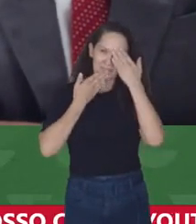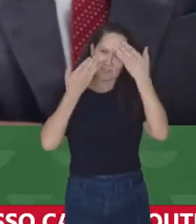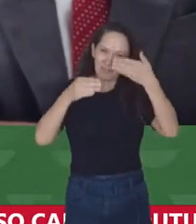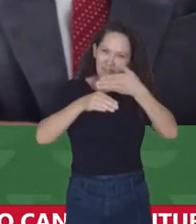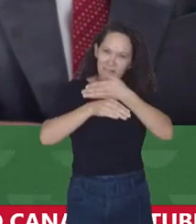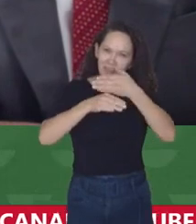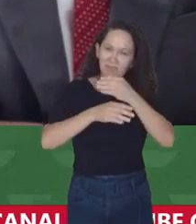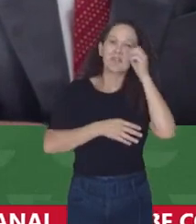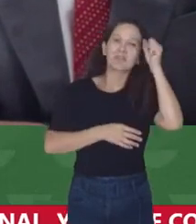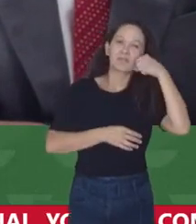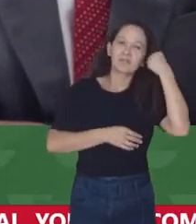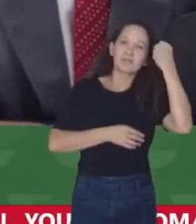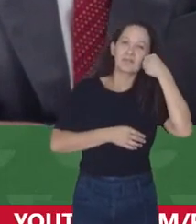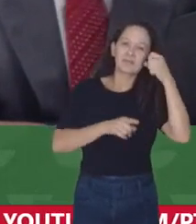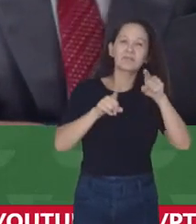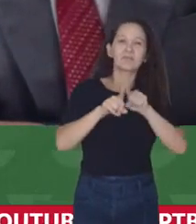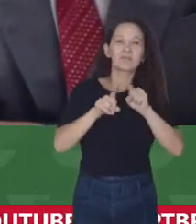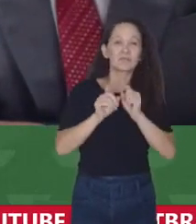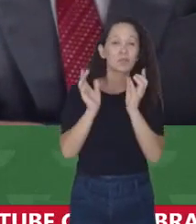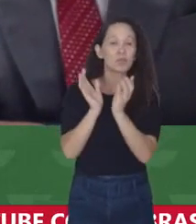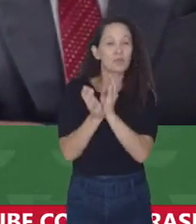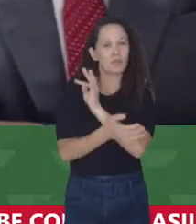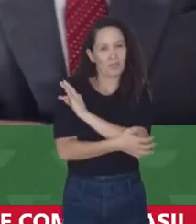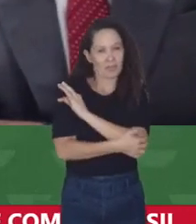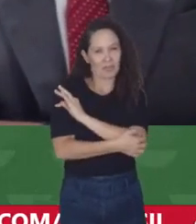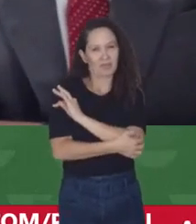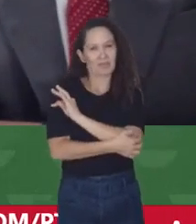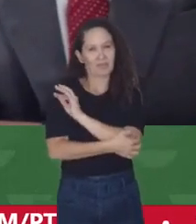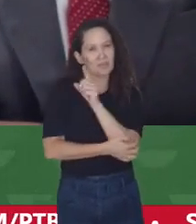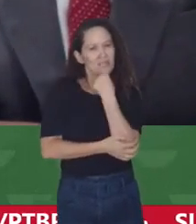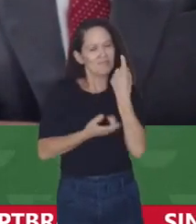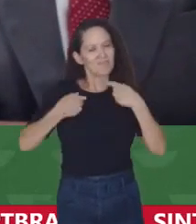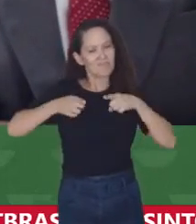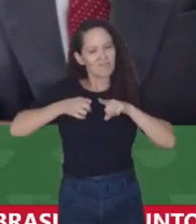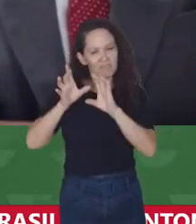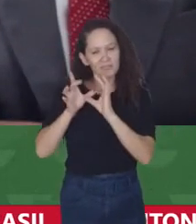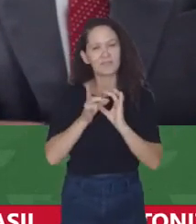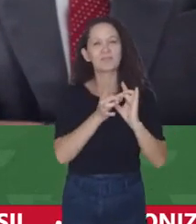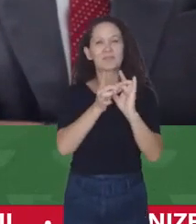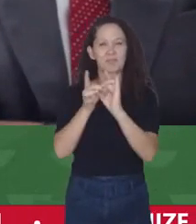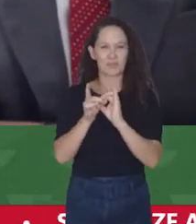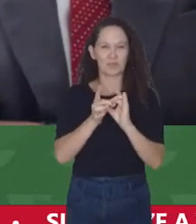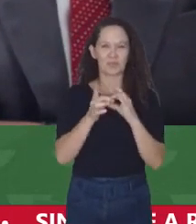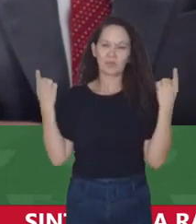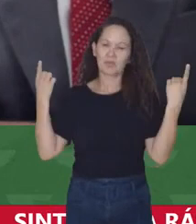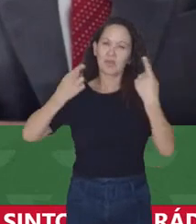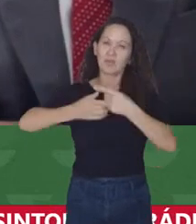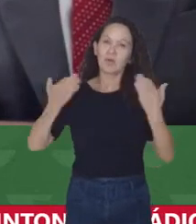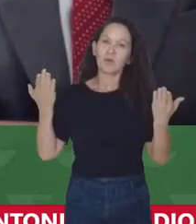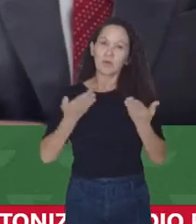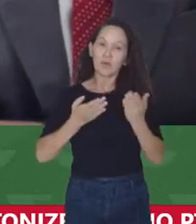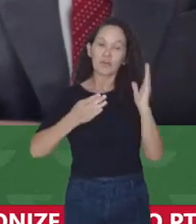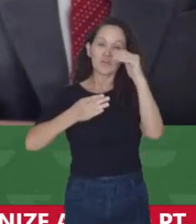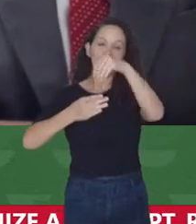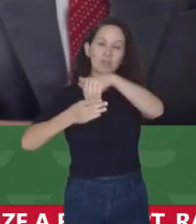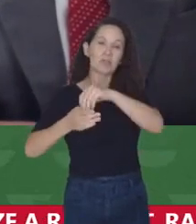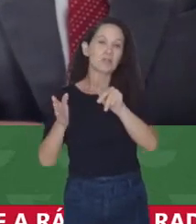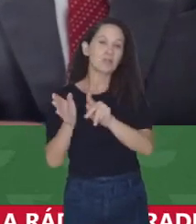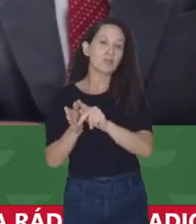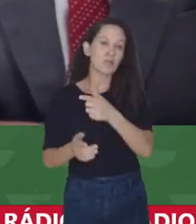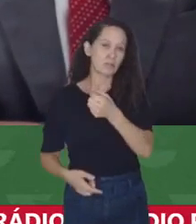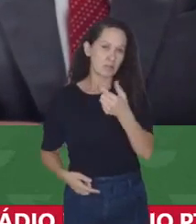dos senadores, também da equipe técnica. Estamos juntos. O grande desafio dessas eleições, de